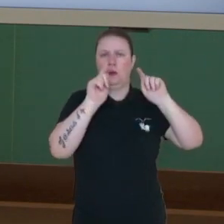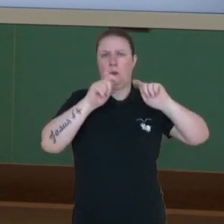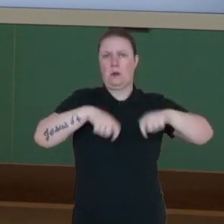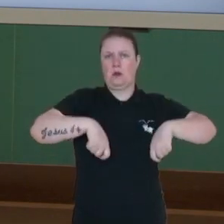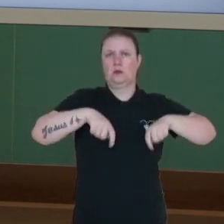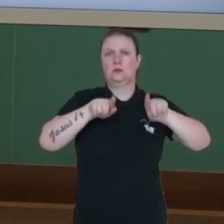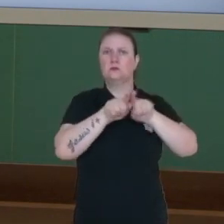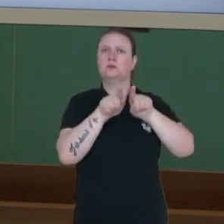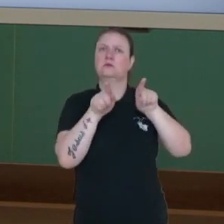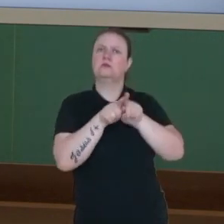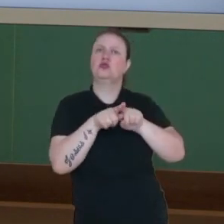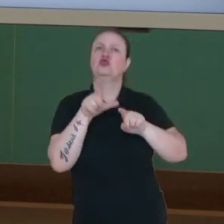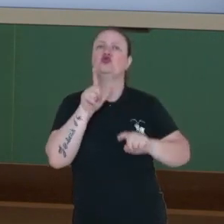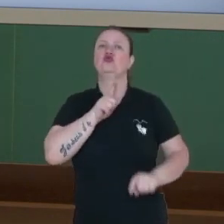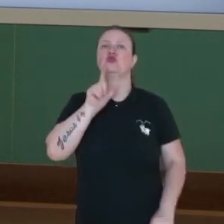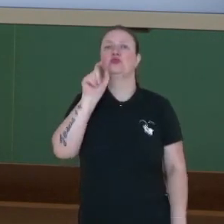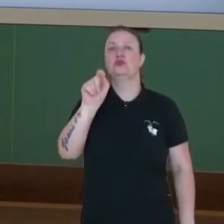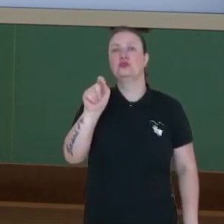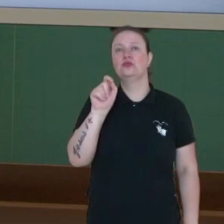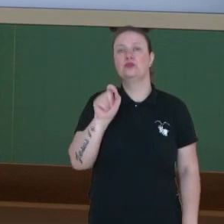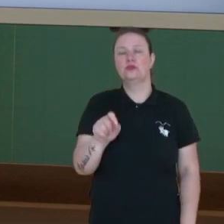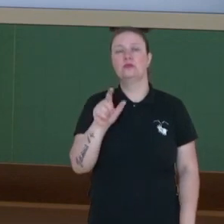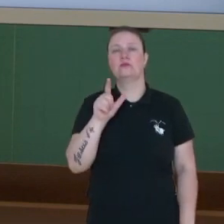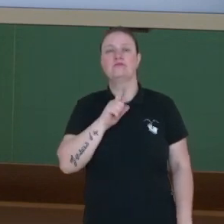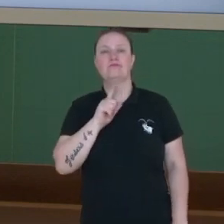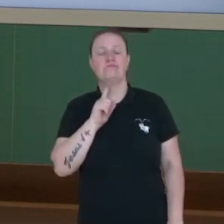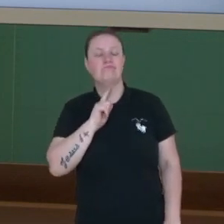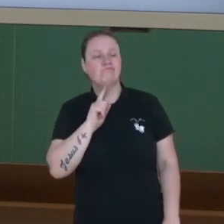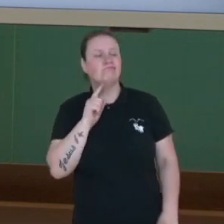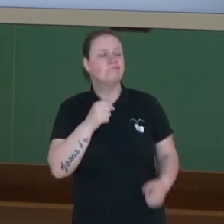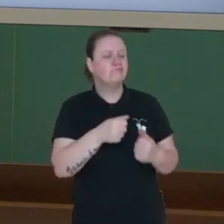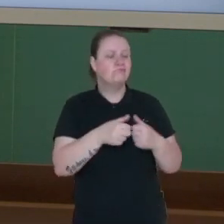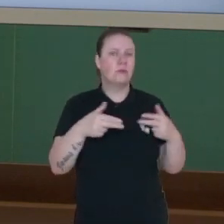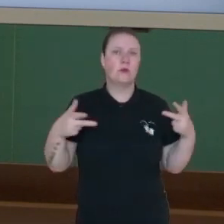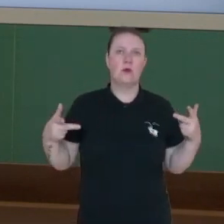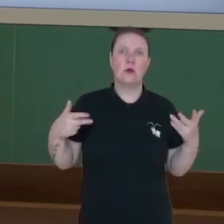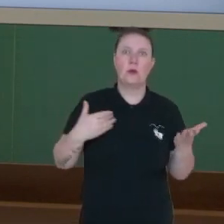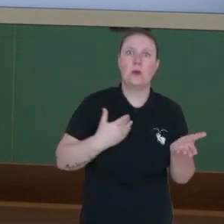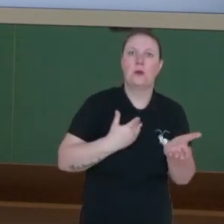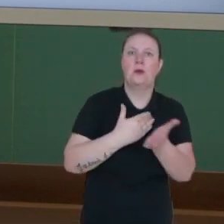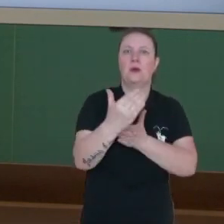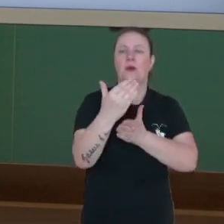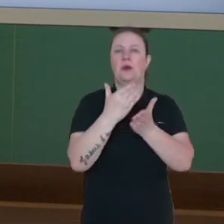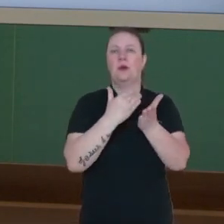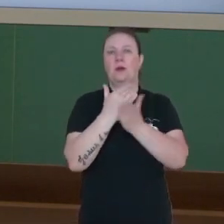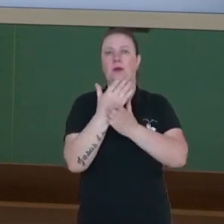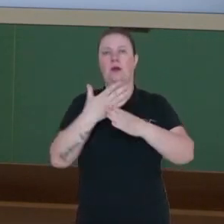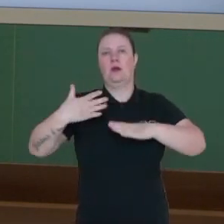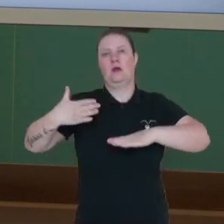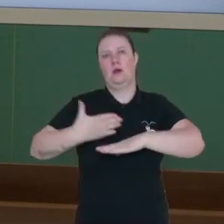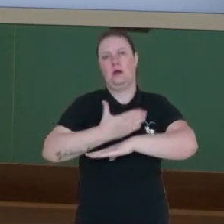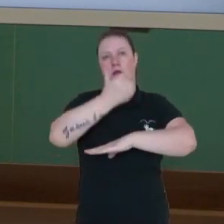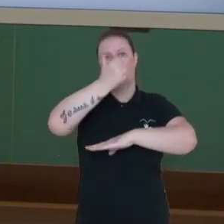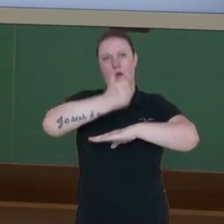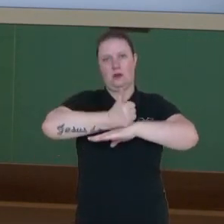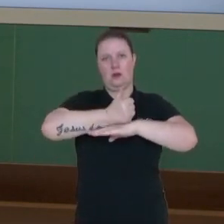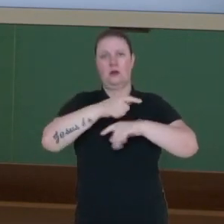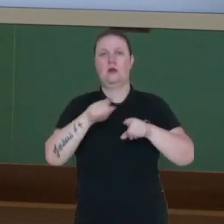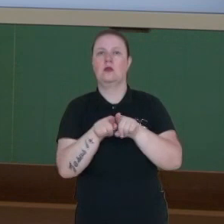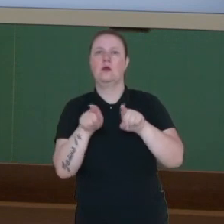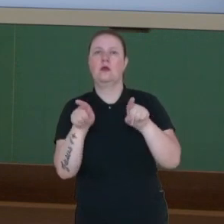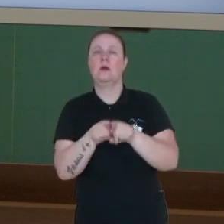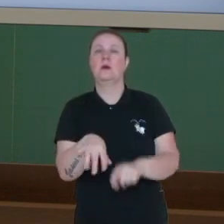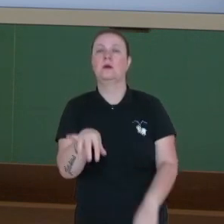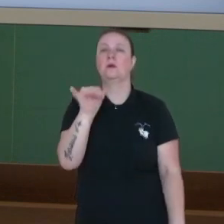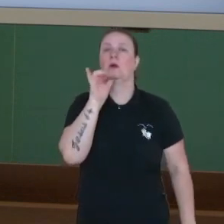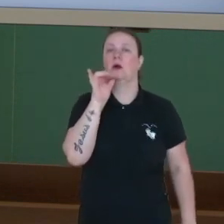encontrados resquícios, ruínas e vestígios do início desse processo de colonização, como, por exemplo,